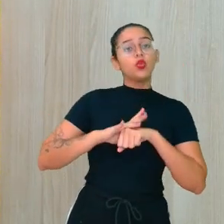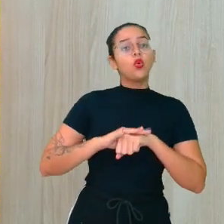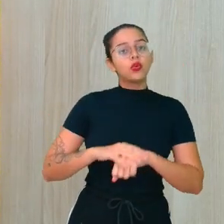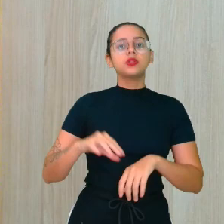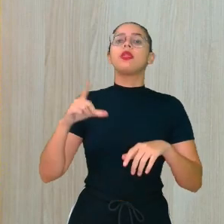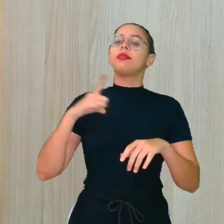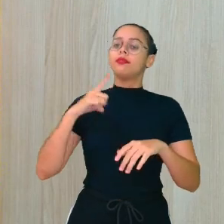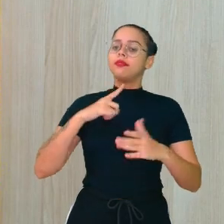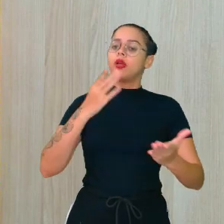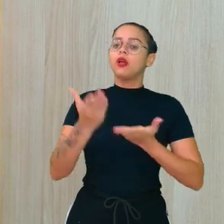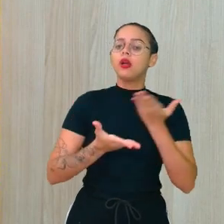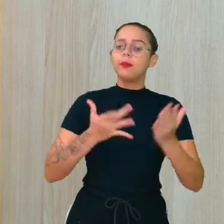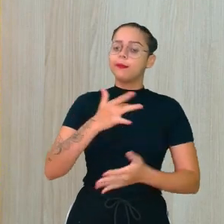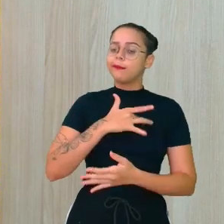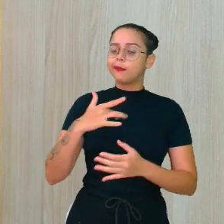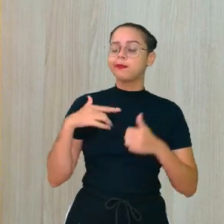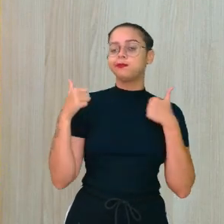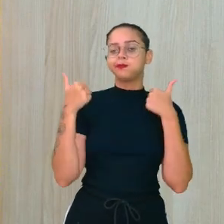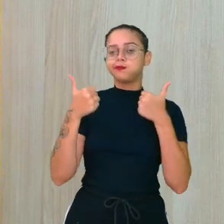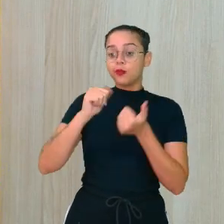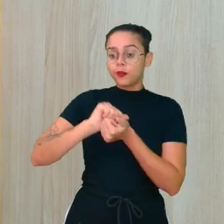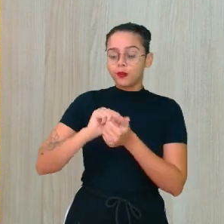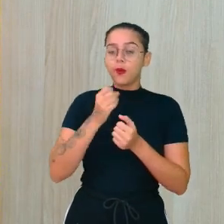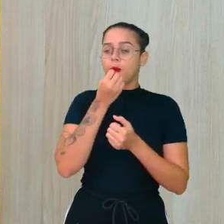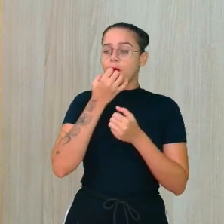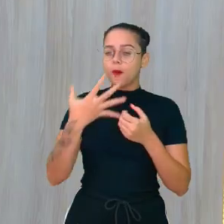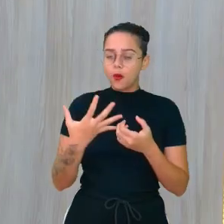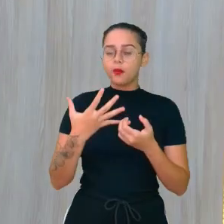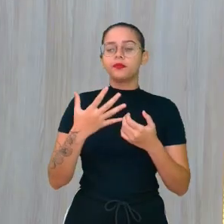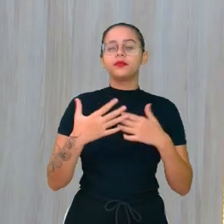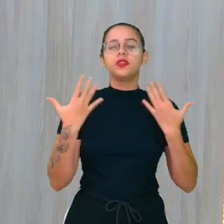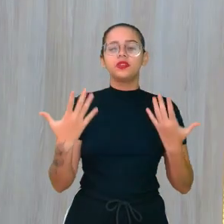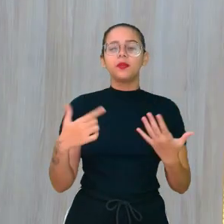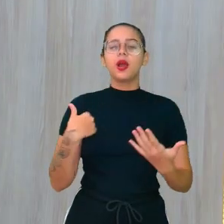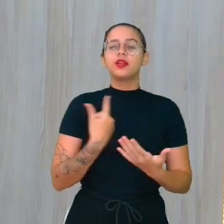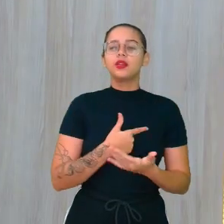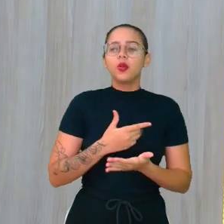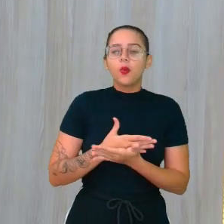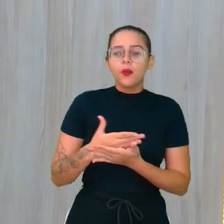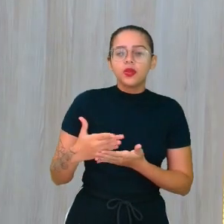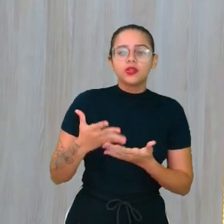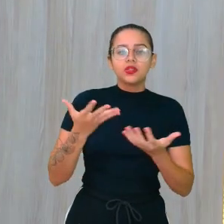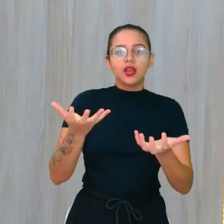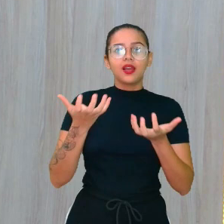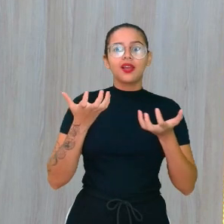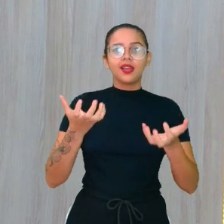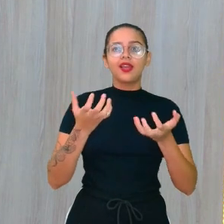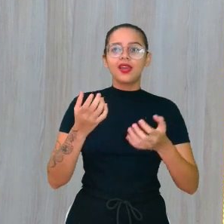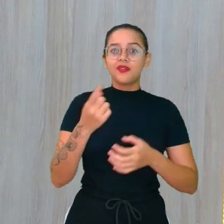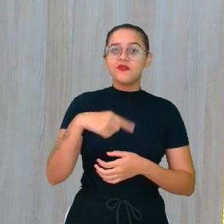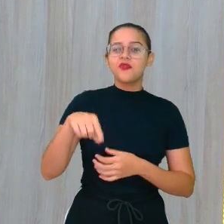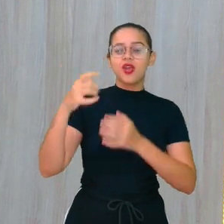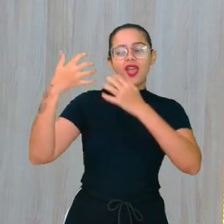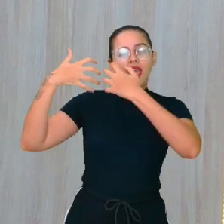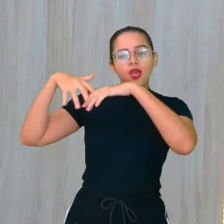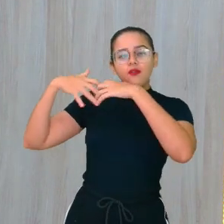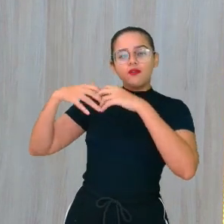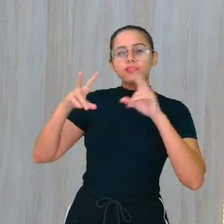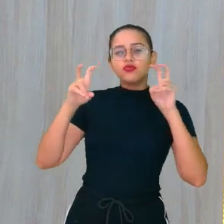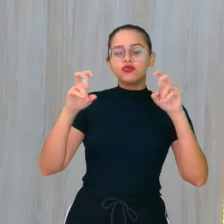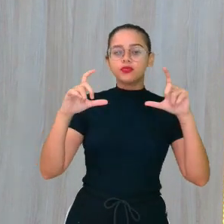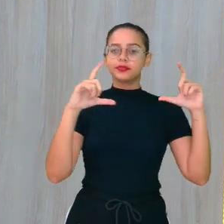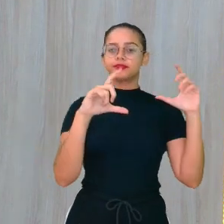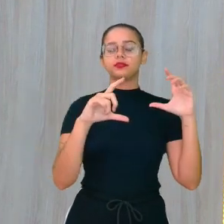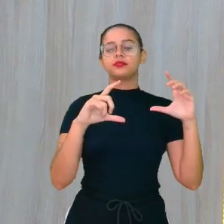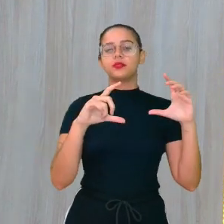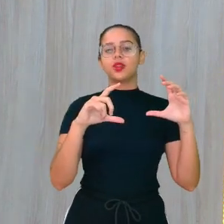Carla vai estar trazendo para vocês as informações hoje, né? Exatamente. E aí, para a gente começar, eu quero que você reflita aí com essa citação,